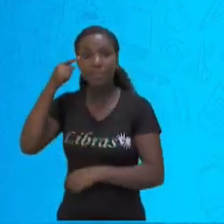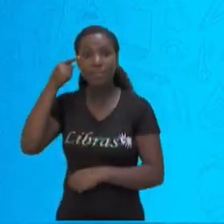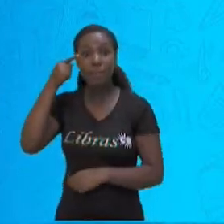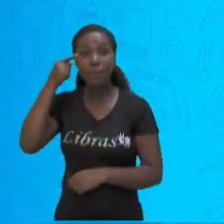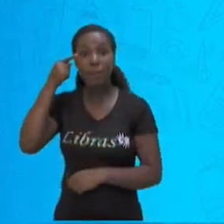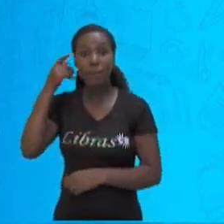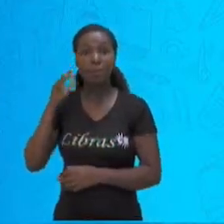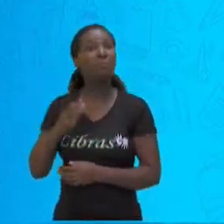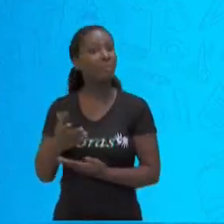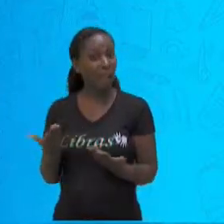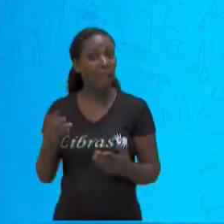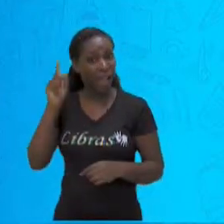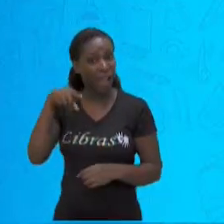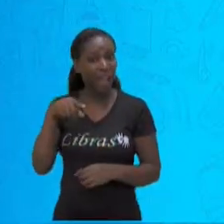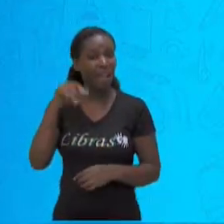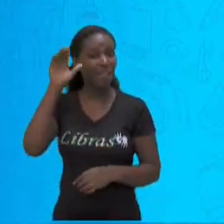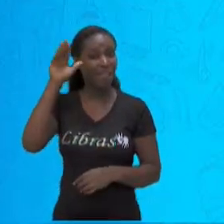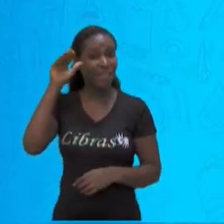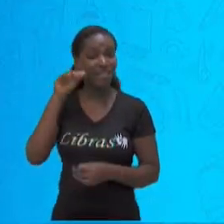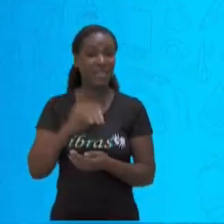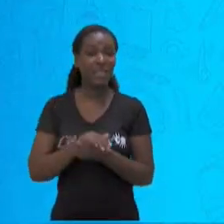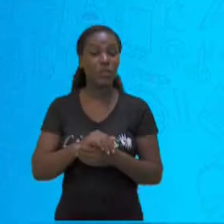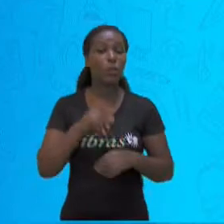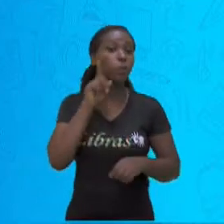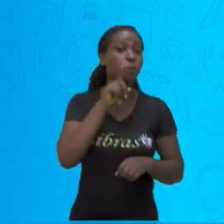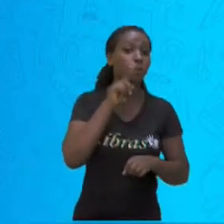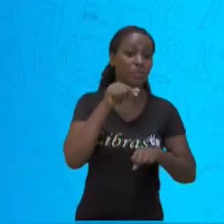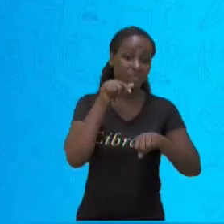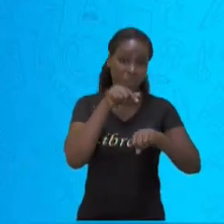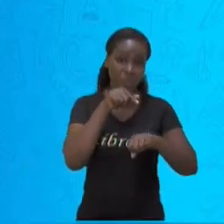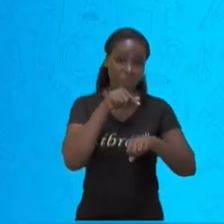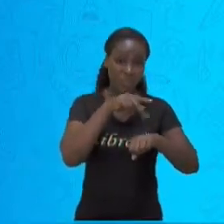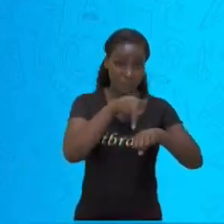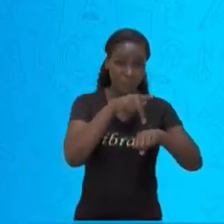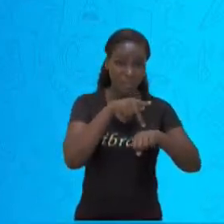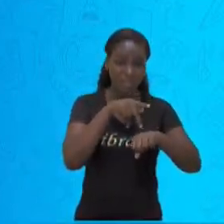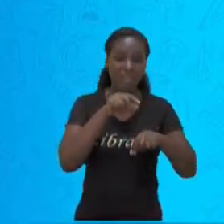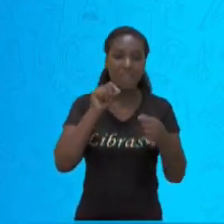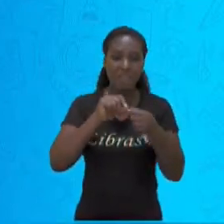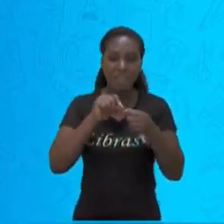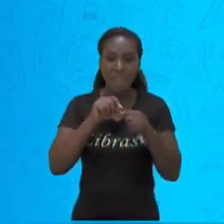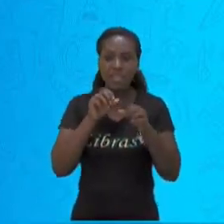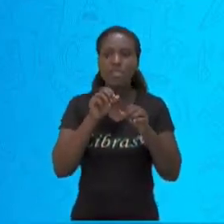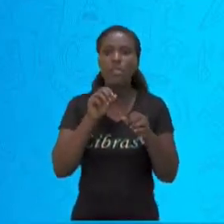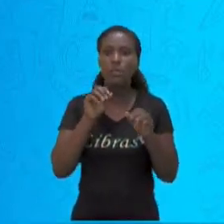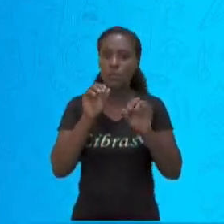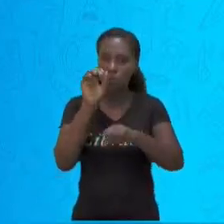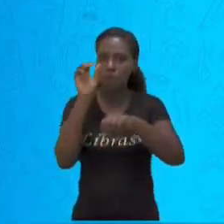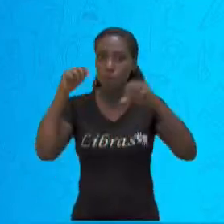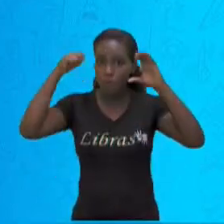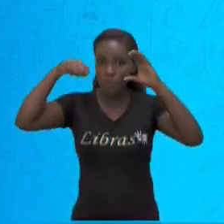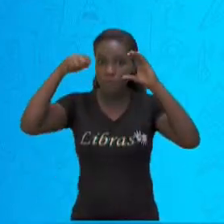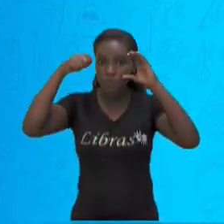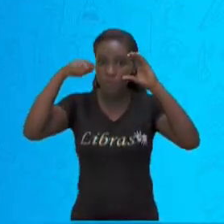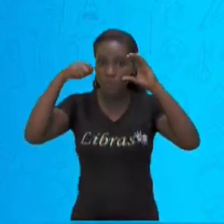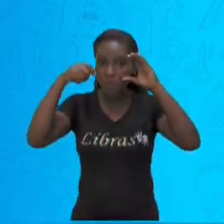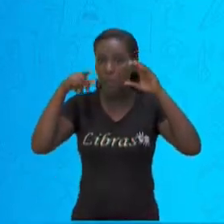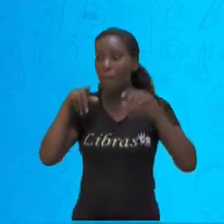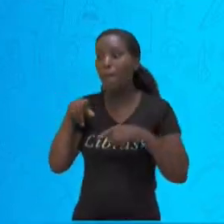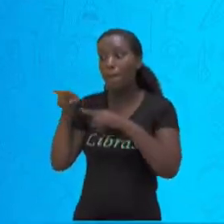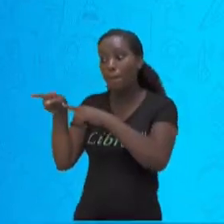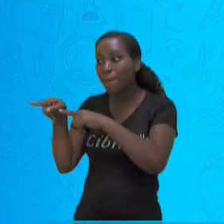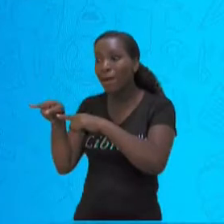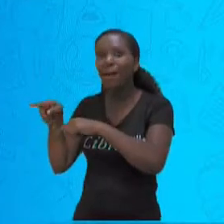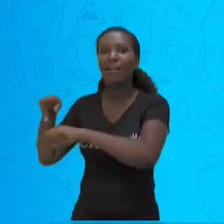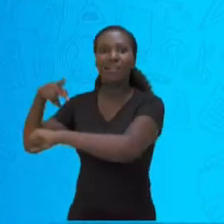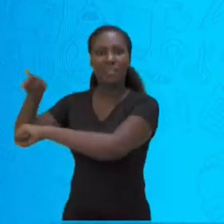Interessante, porque isso é uma maneira de levar os costumes norte-americanos